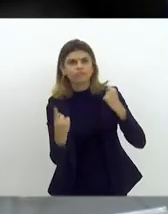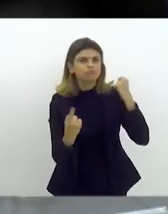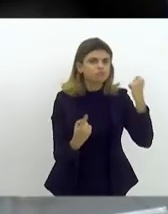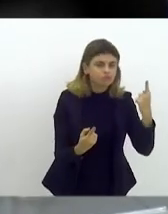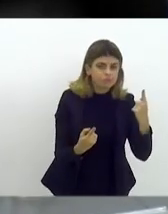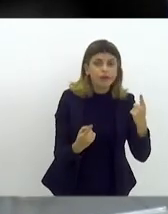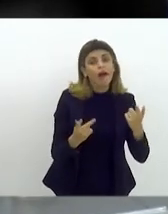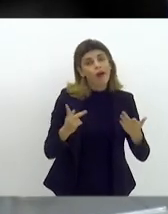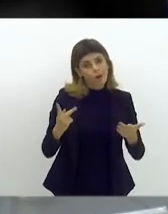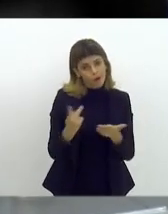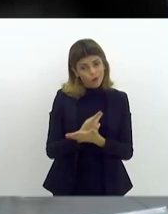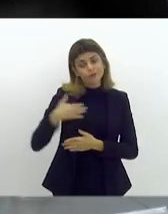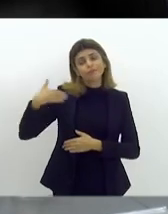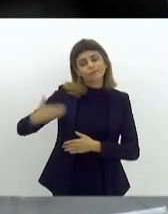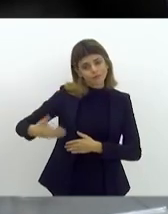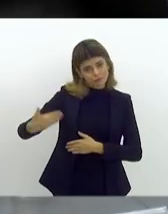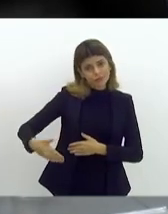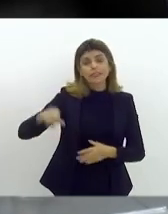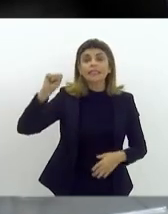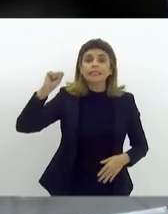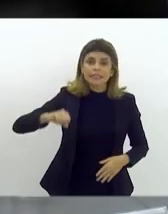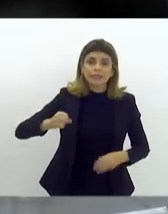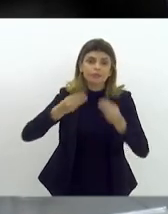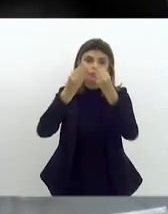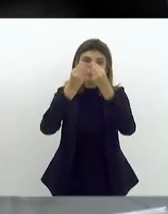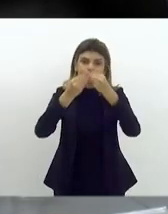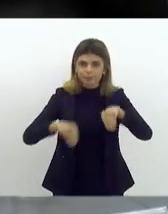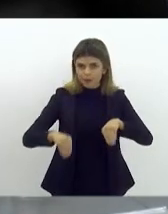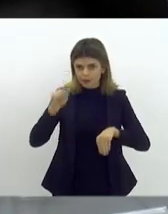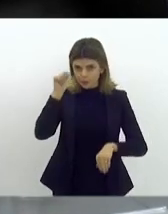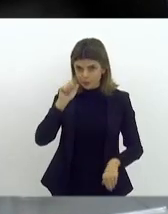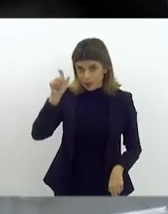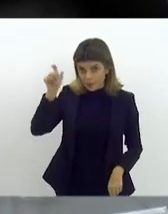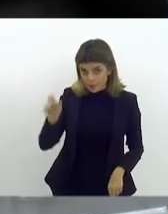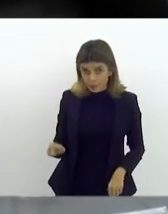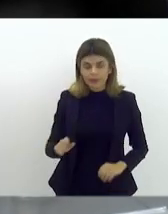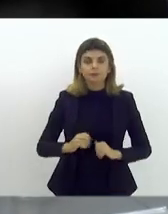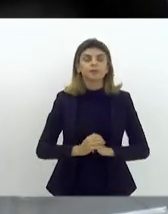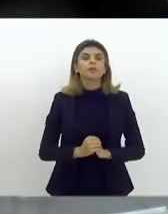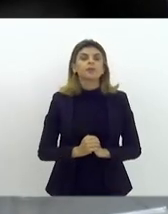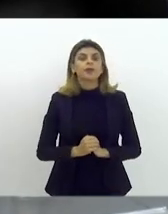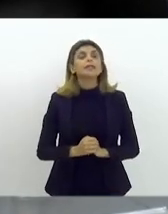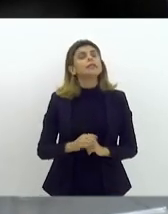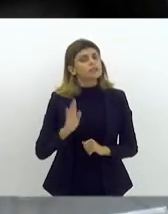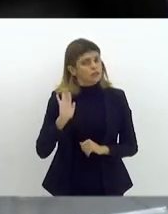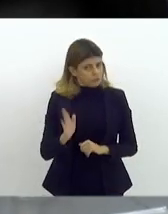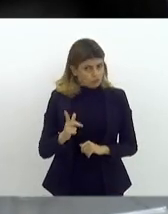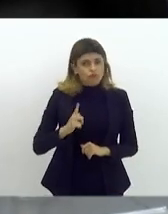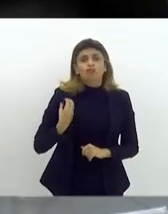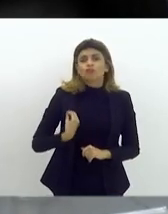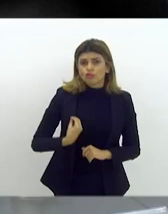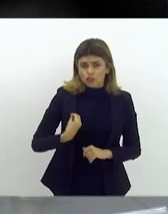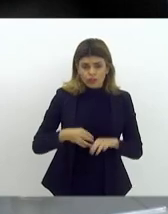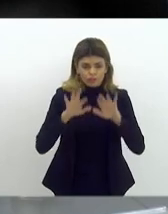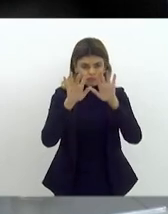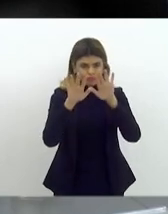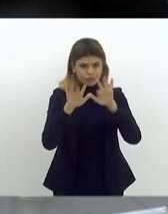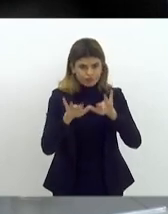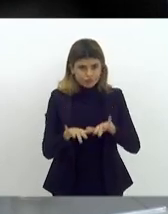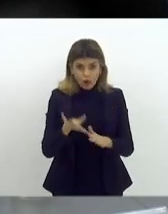situações práticas que geravam sim dando aquela mulher e outro ponto a gente tinha na redação originária